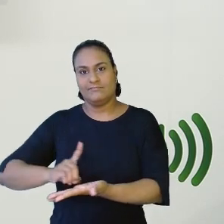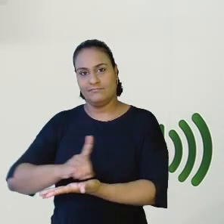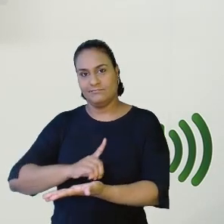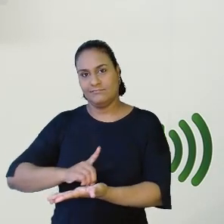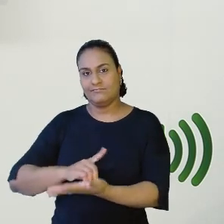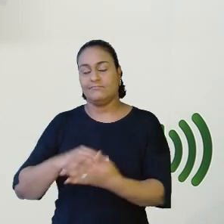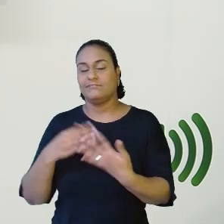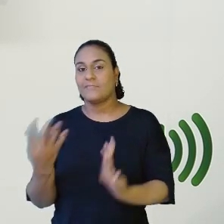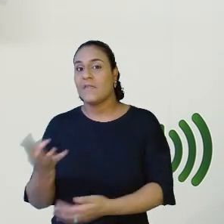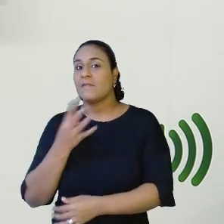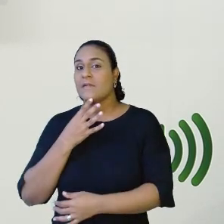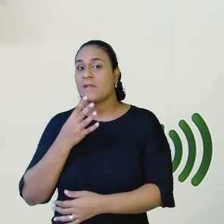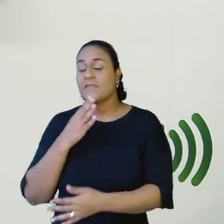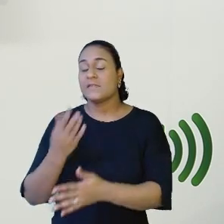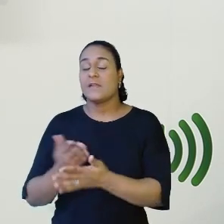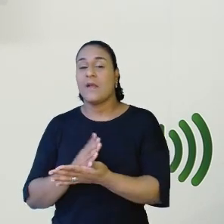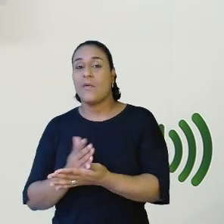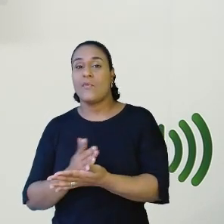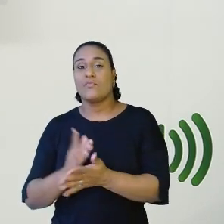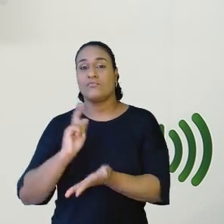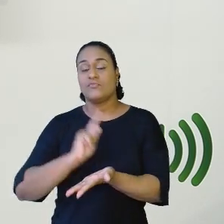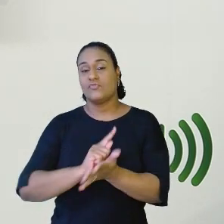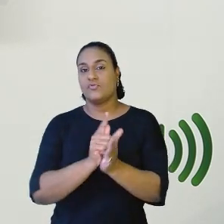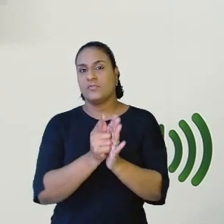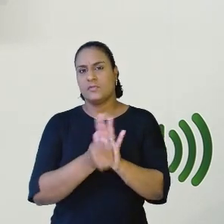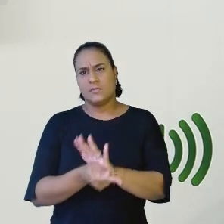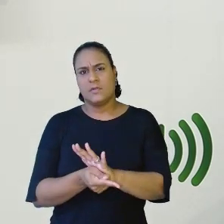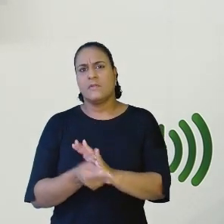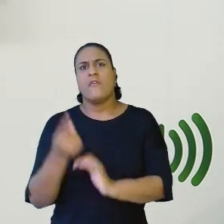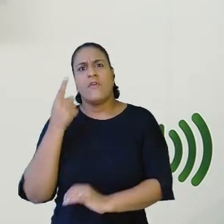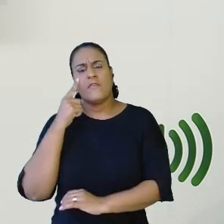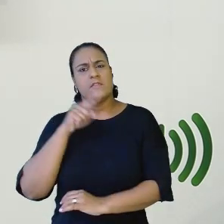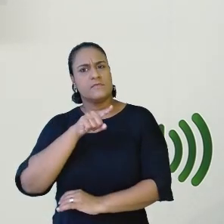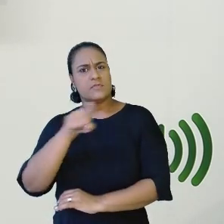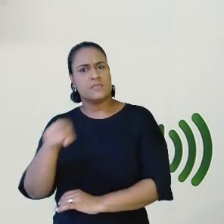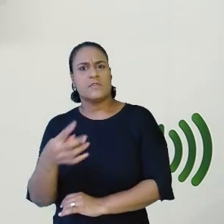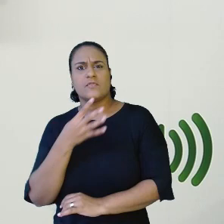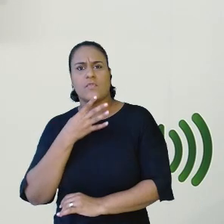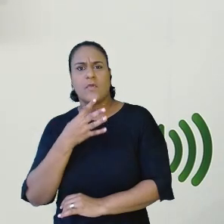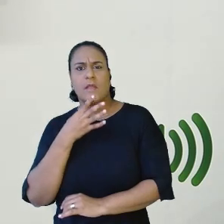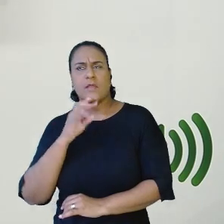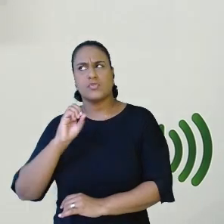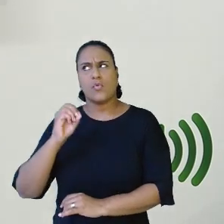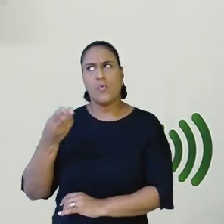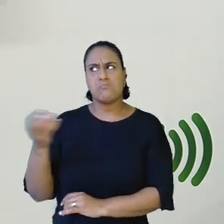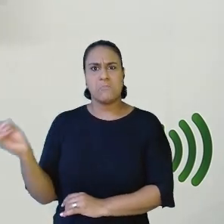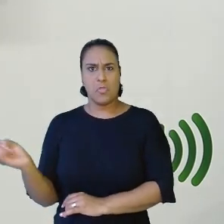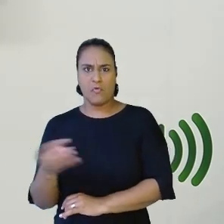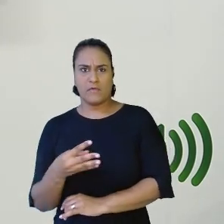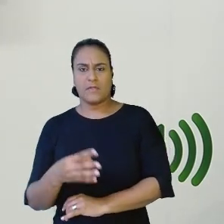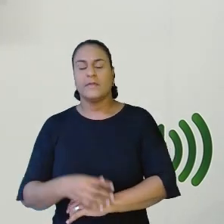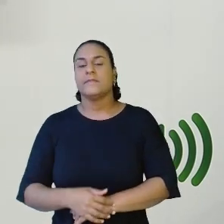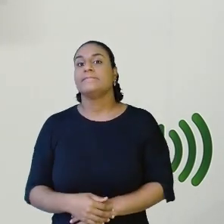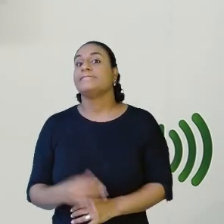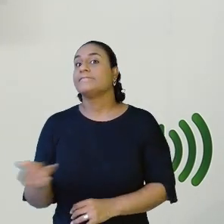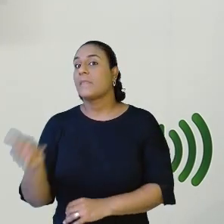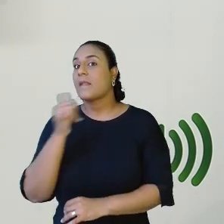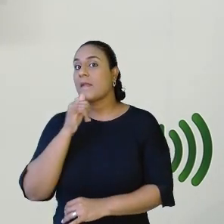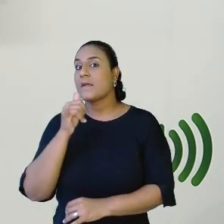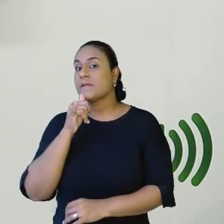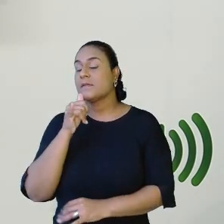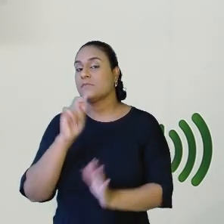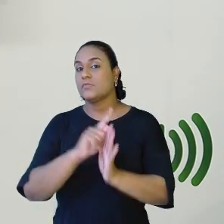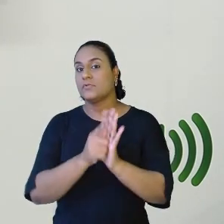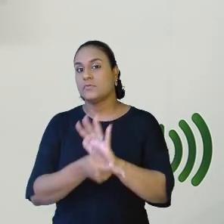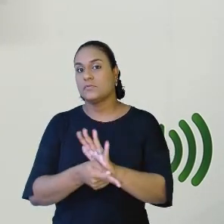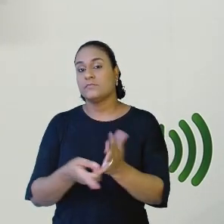gente vai conhecer alguns gêneros, vamos ver se vocês já conhecem ou se vai ser novidades para vocês. São exemplos de gêneros digitais: